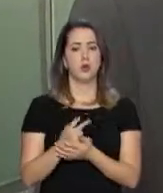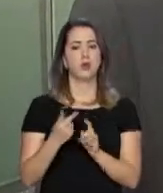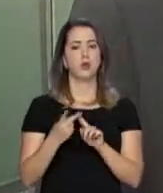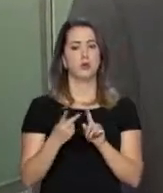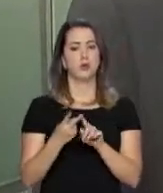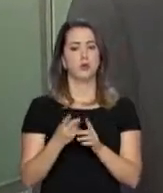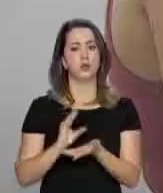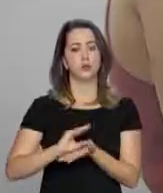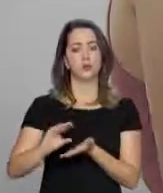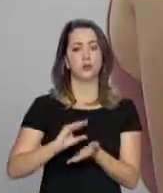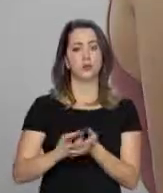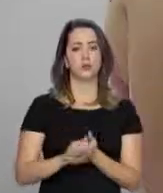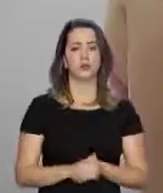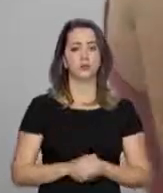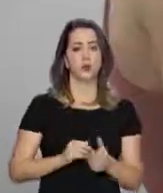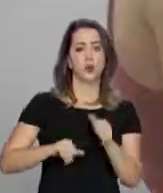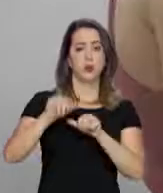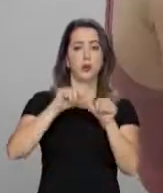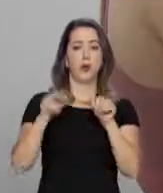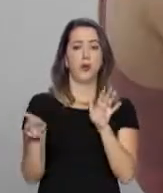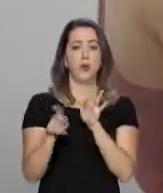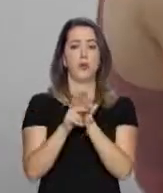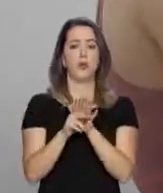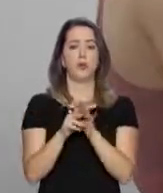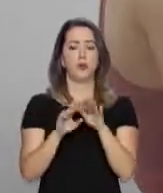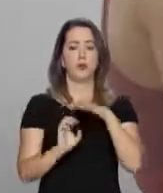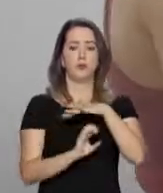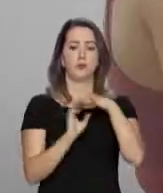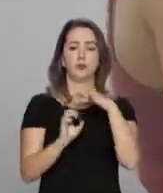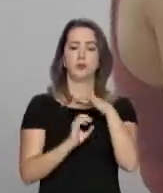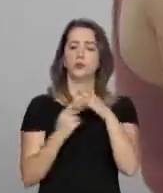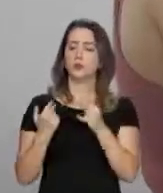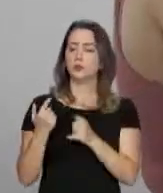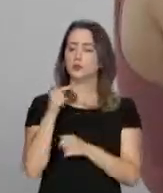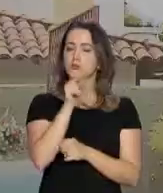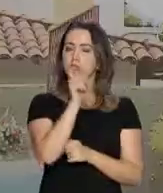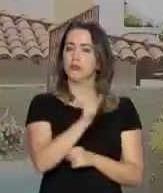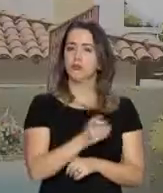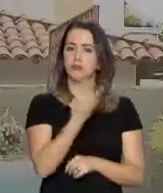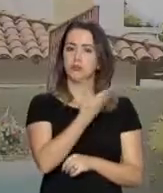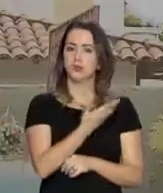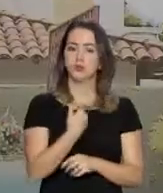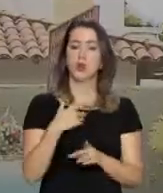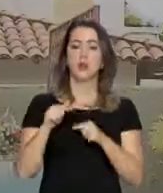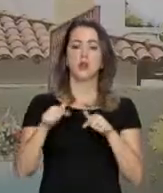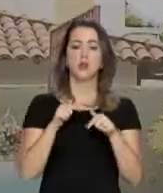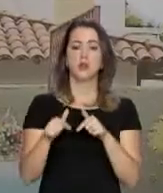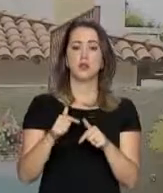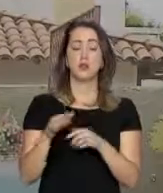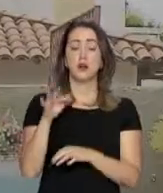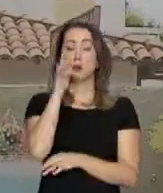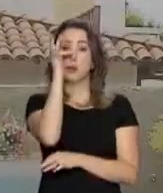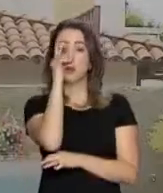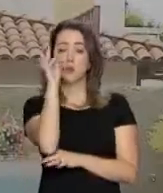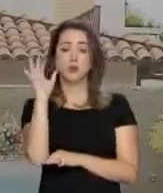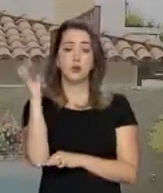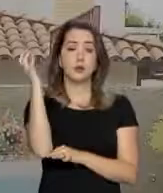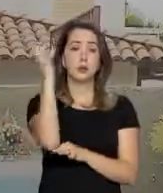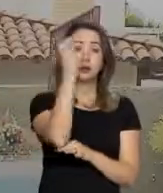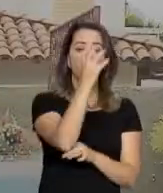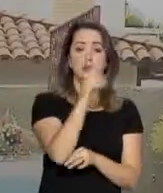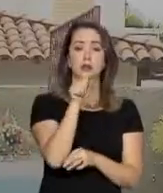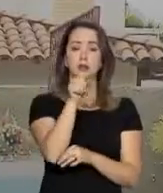investimentos dinamizar o próprio negócio é o queniano e vem fazendo ela trabalha com o ramo de floriculturas